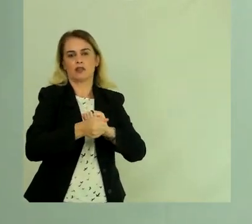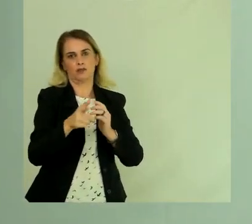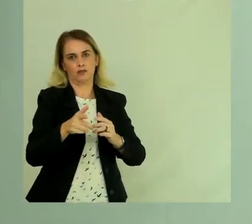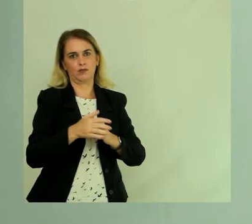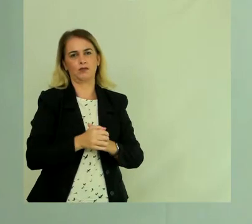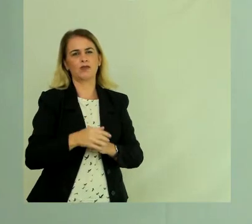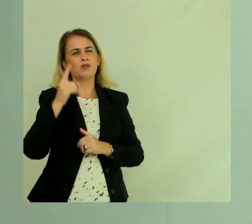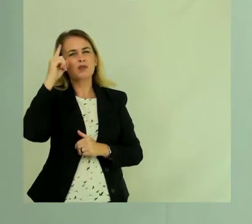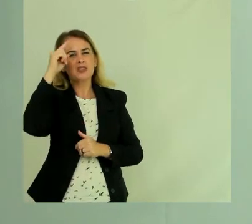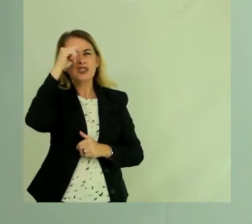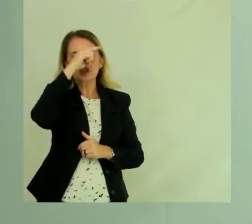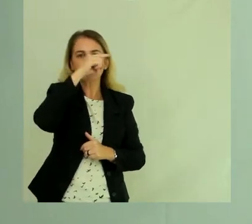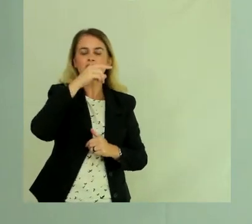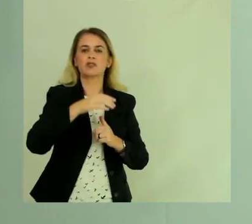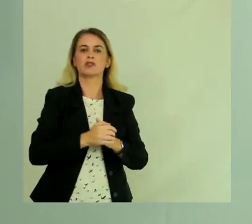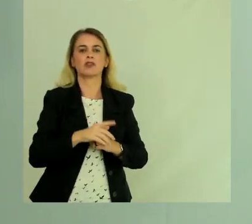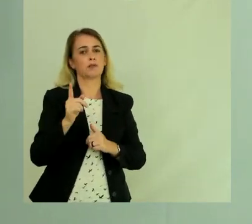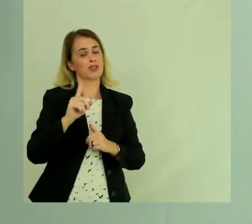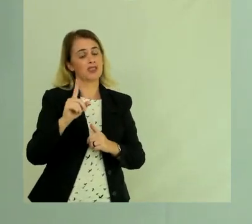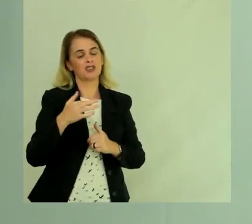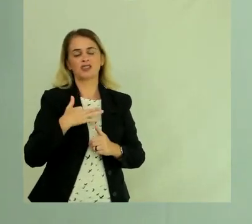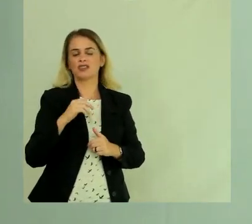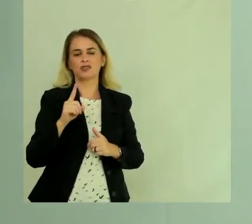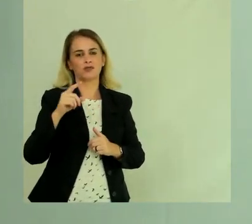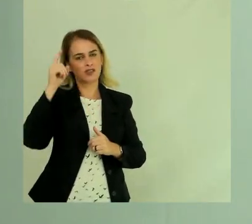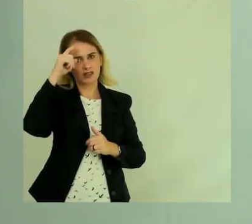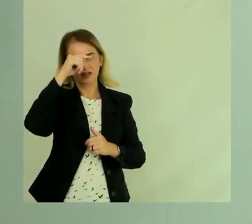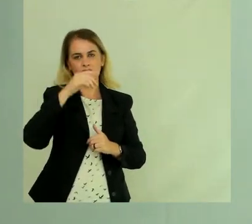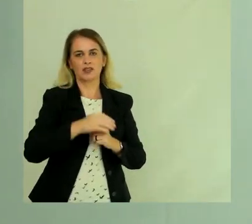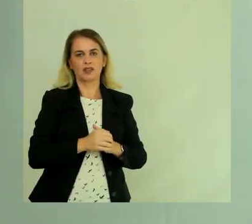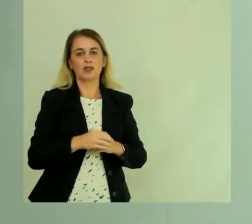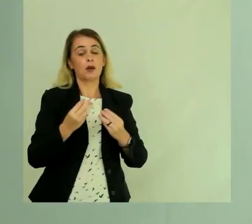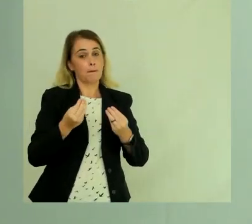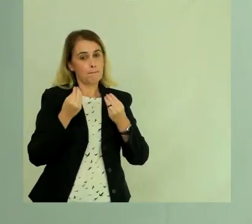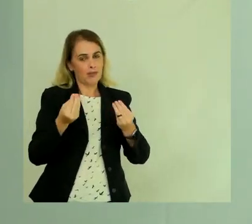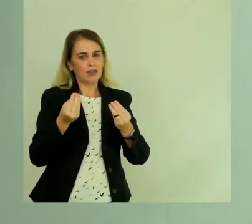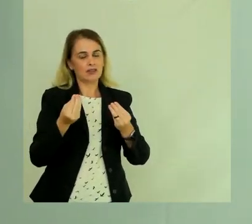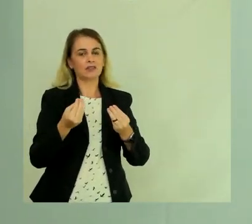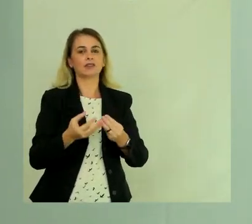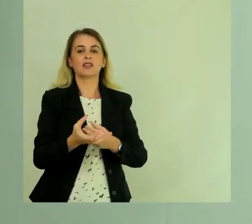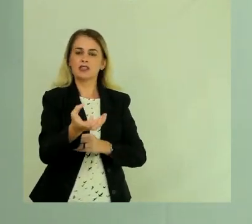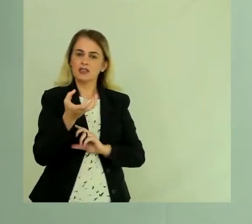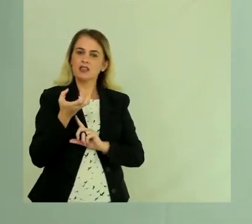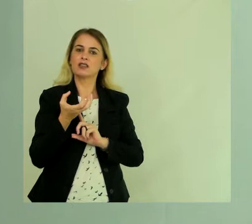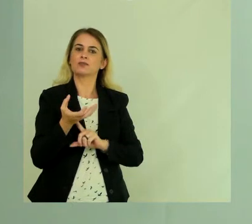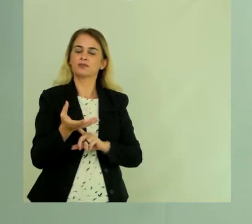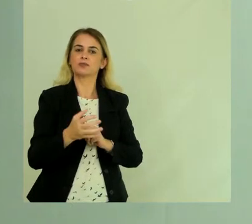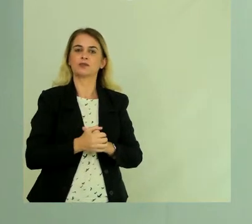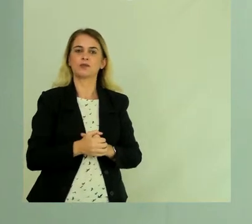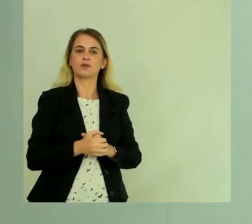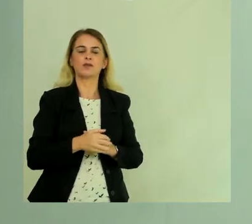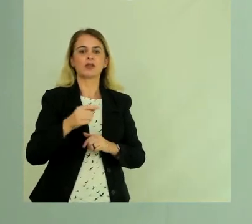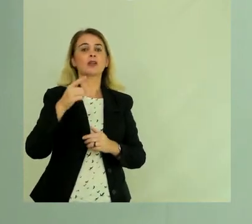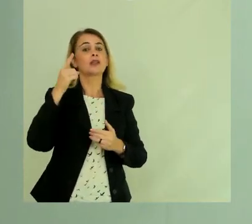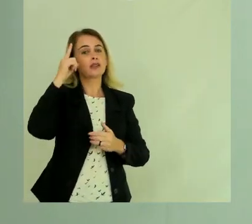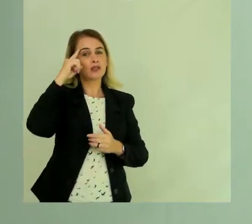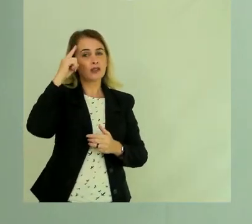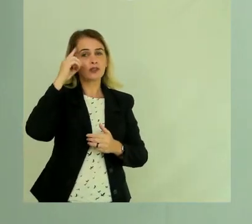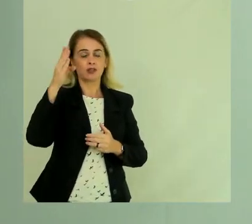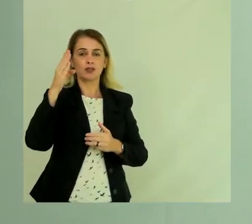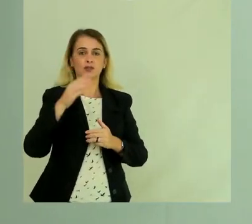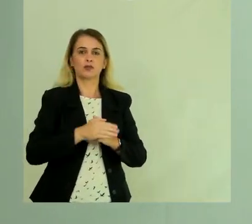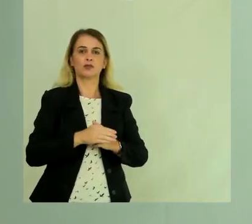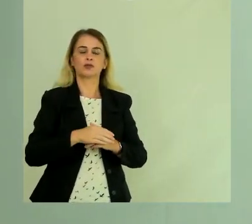achar difícil, apesar de que não é difícil, basta você querer. Então, esse gestor, né, da educação, esse